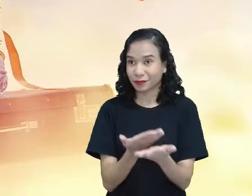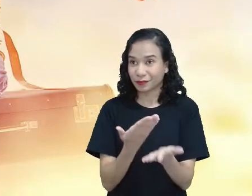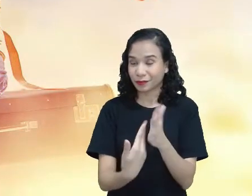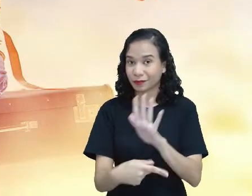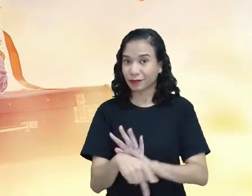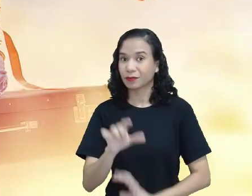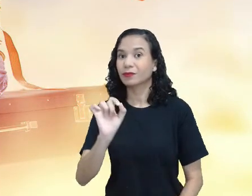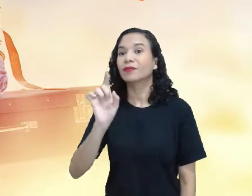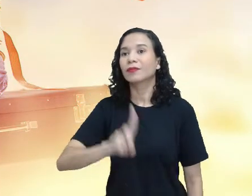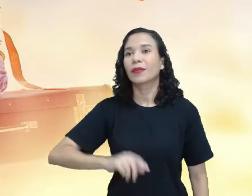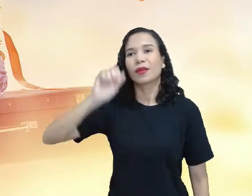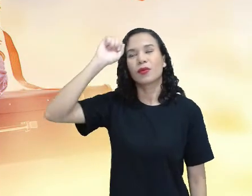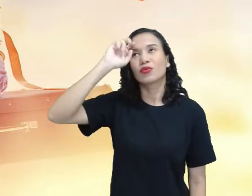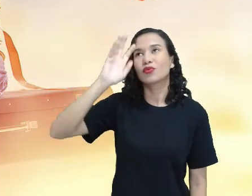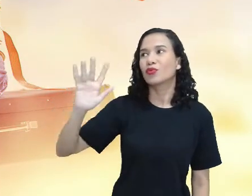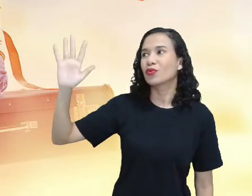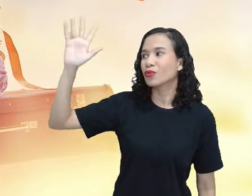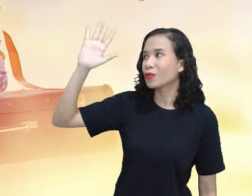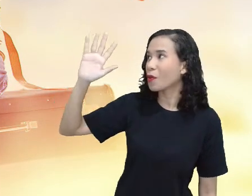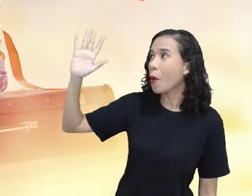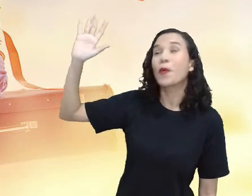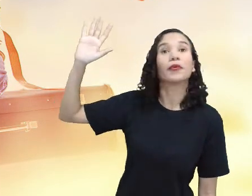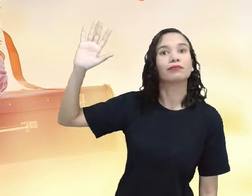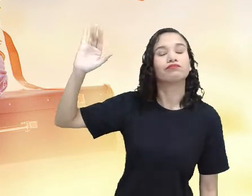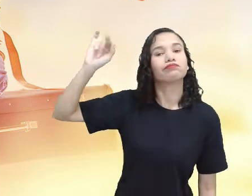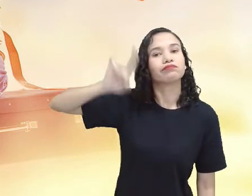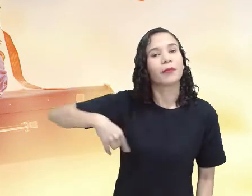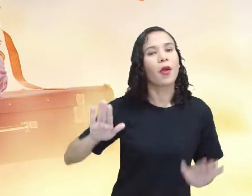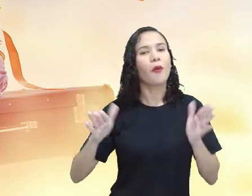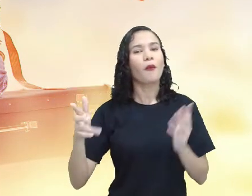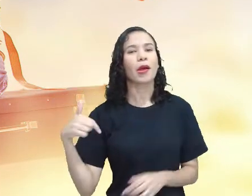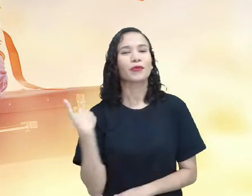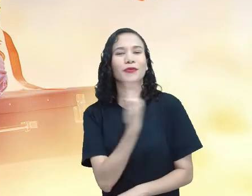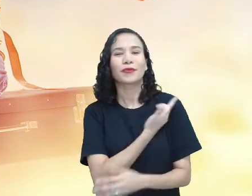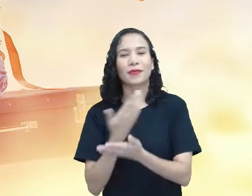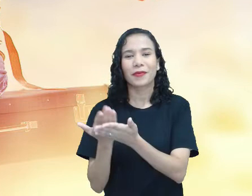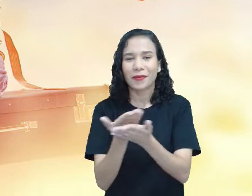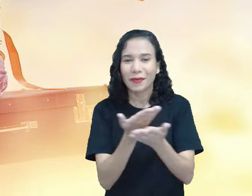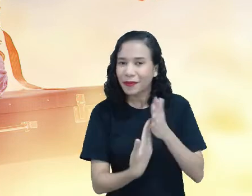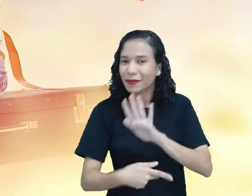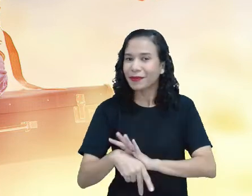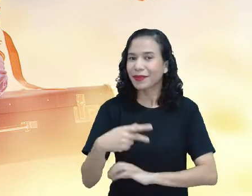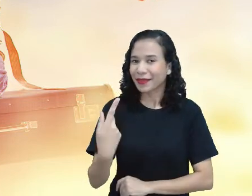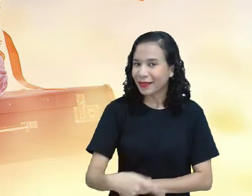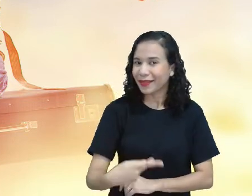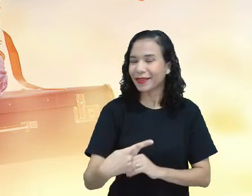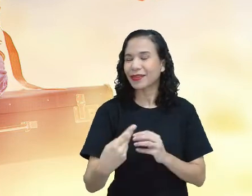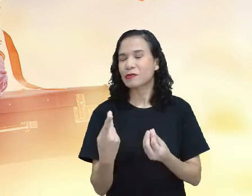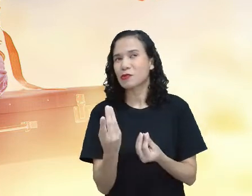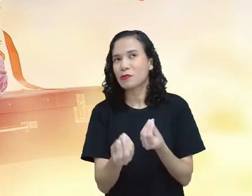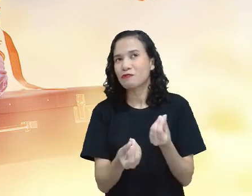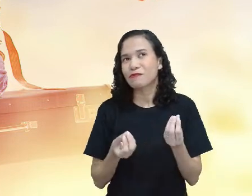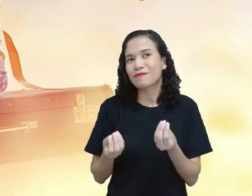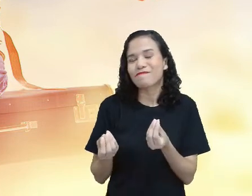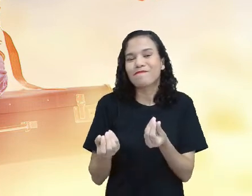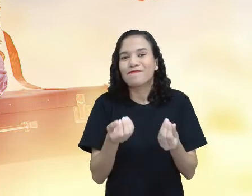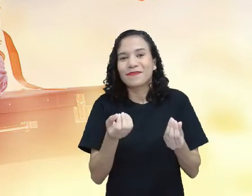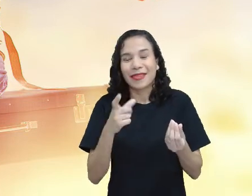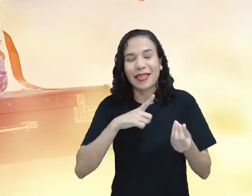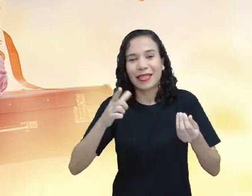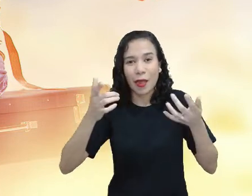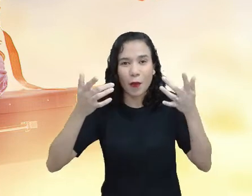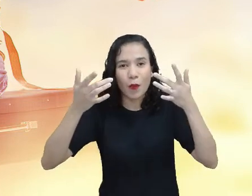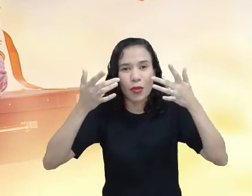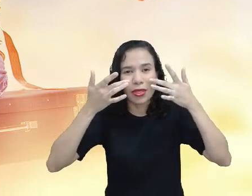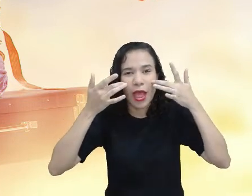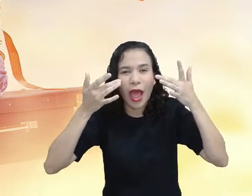magna, que foi sonhos, né? Então, quando nós trabalhamos ali, passamos por aquele teatro,